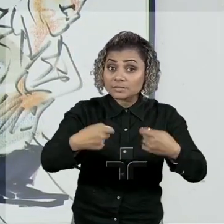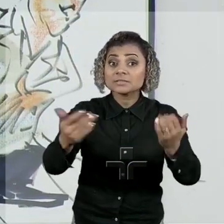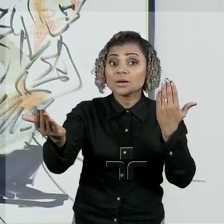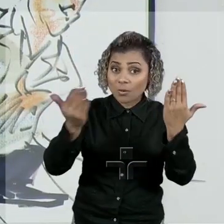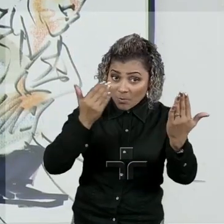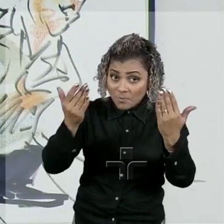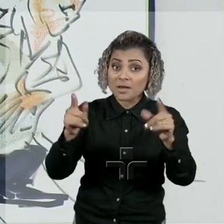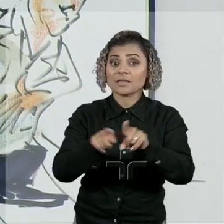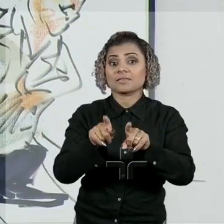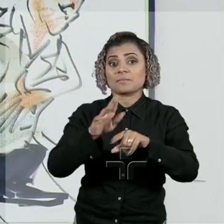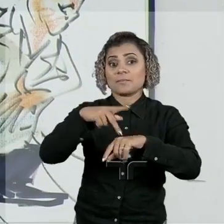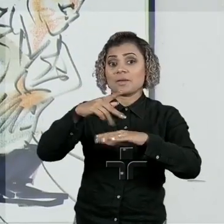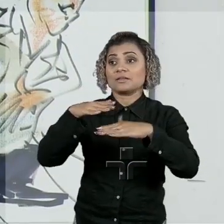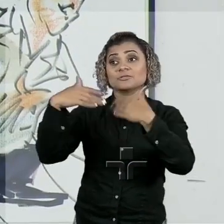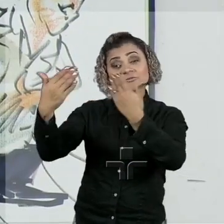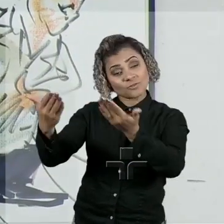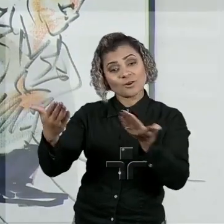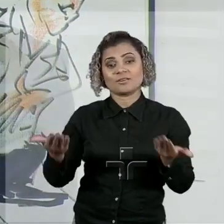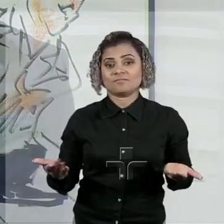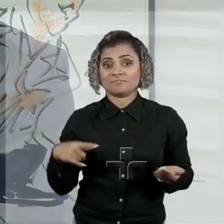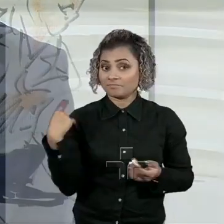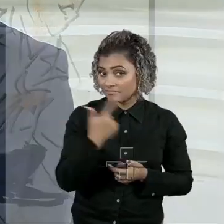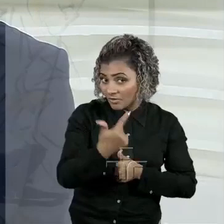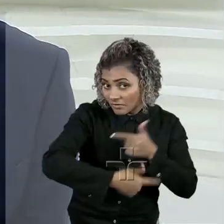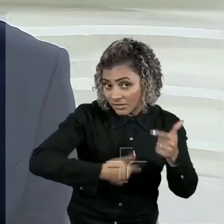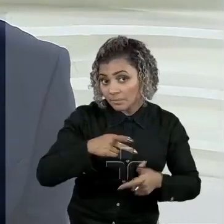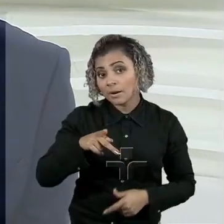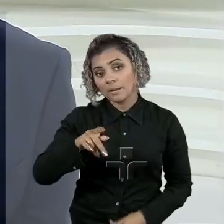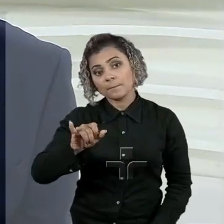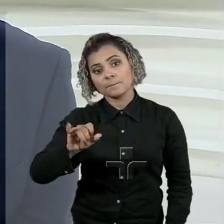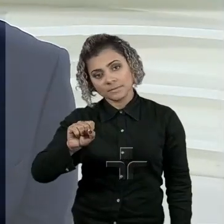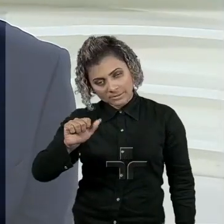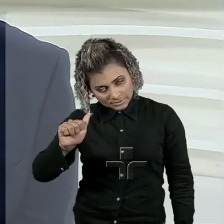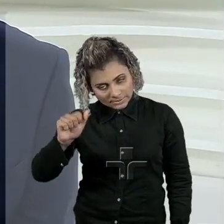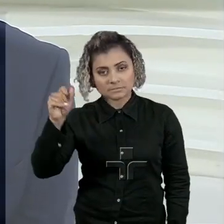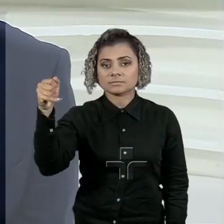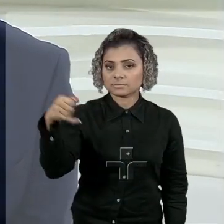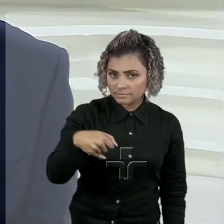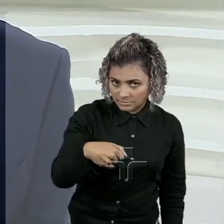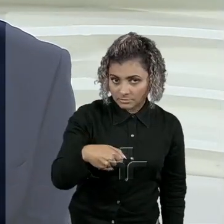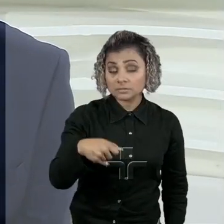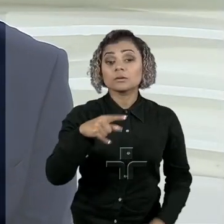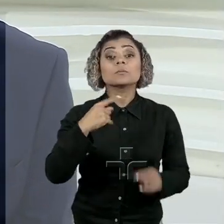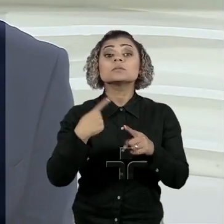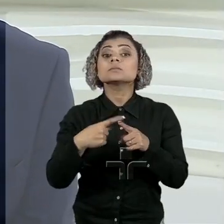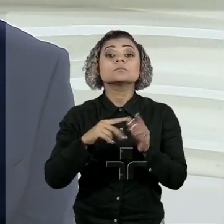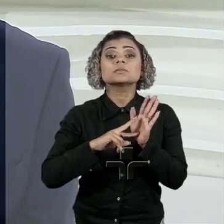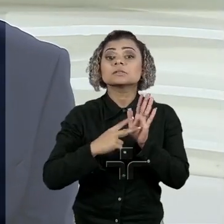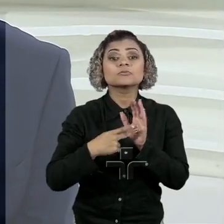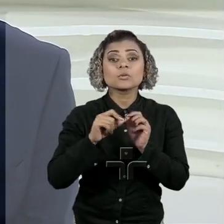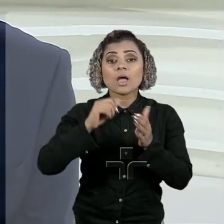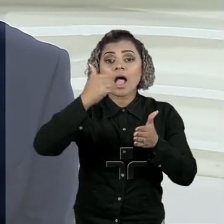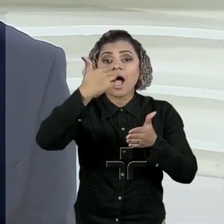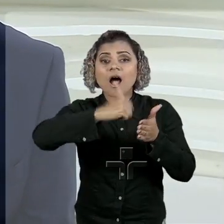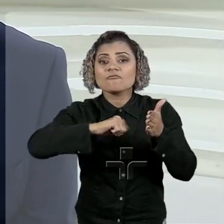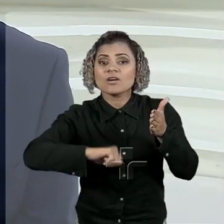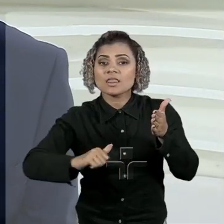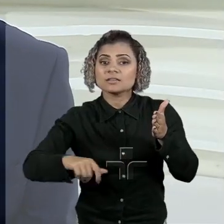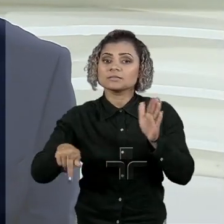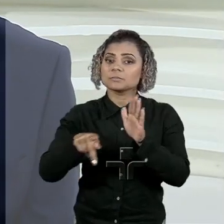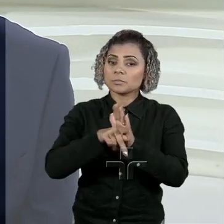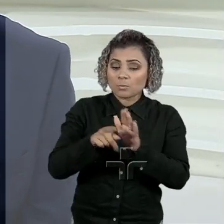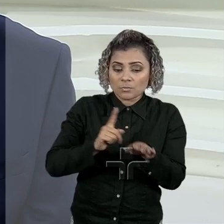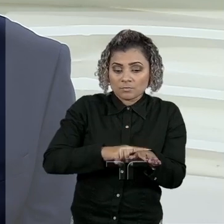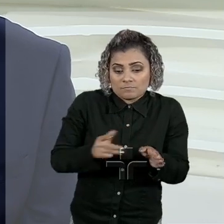comparar com o lado de fora. Nós vamos trabalhar com o PISA for School, que é justamente trazendo a avaliação para, neste